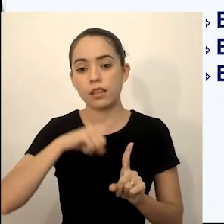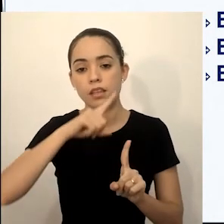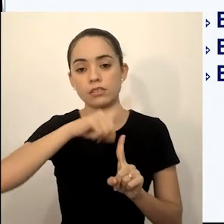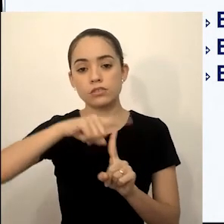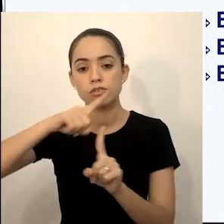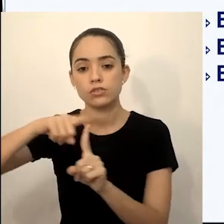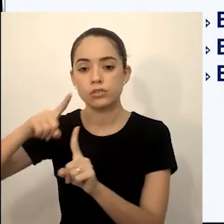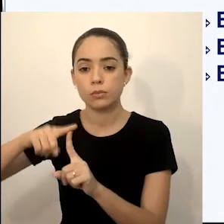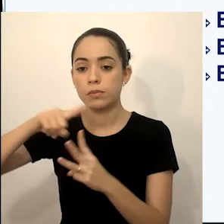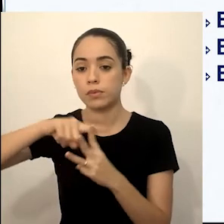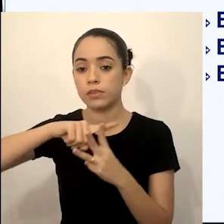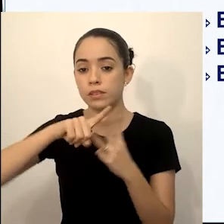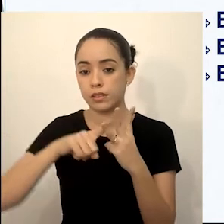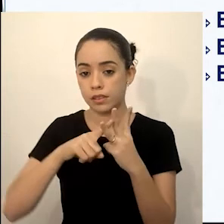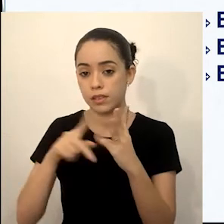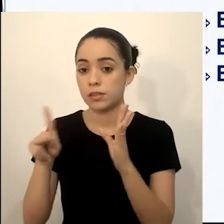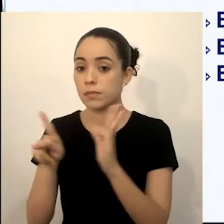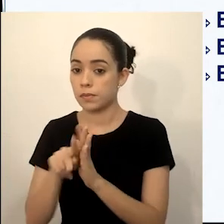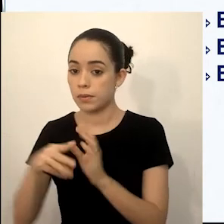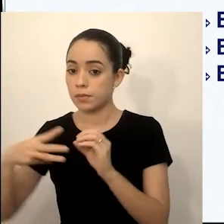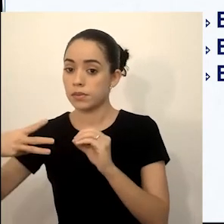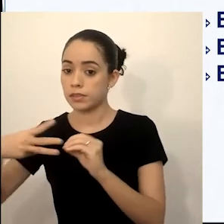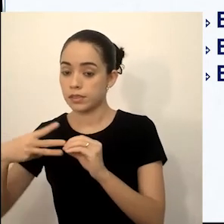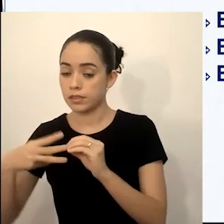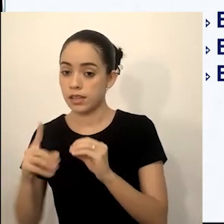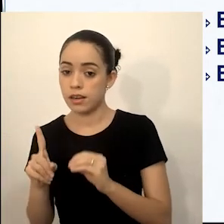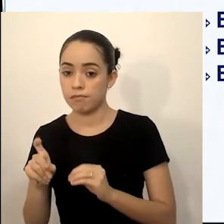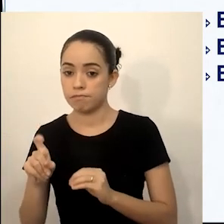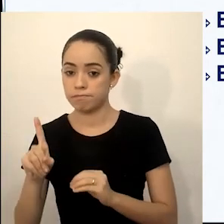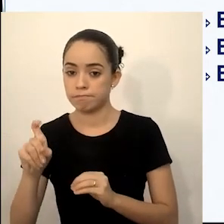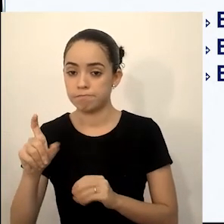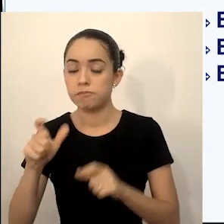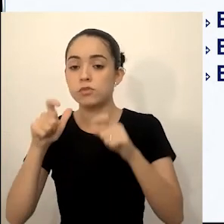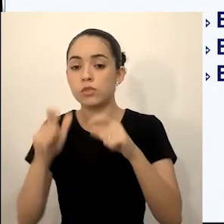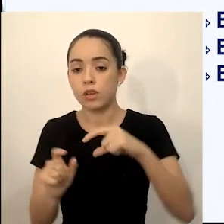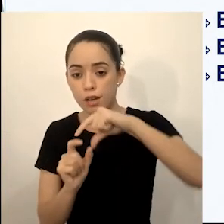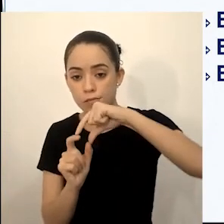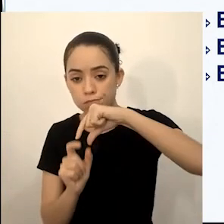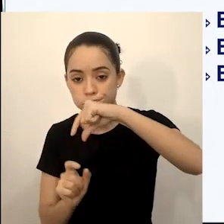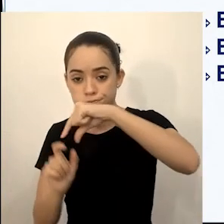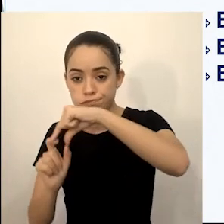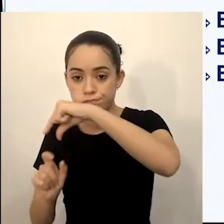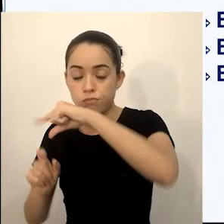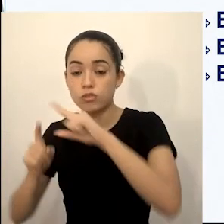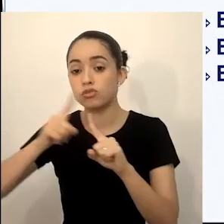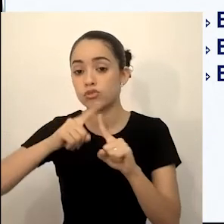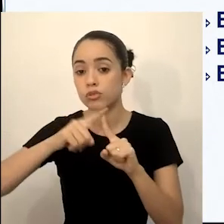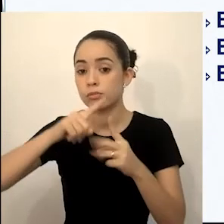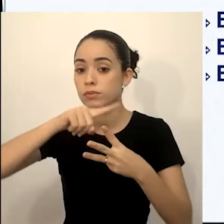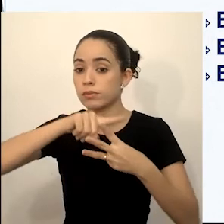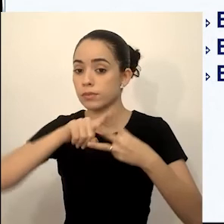Encontram-se 3 tipos de espermatogônias no túbulo seminífero: